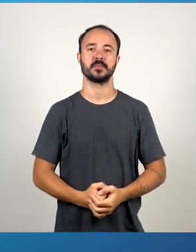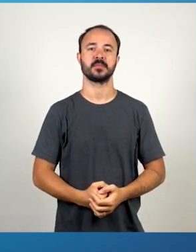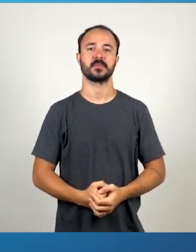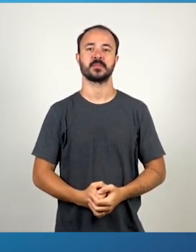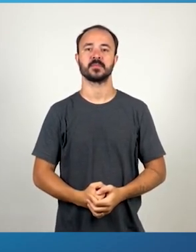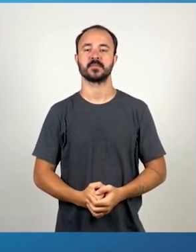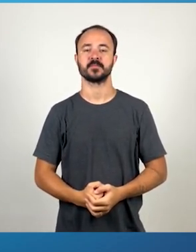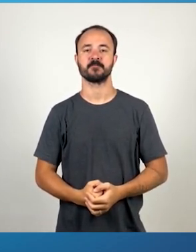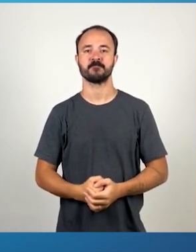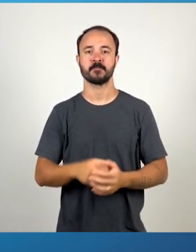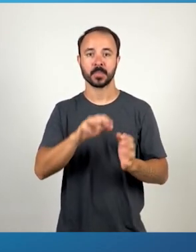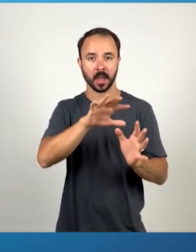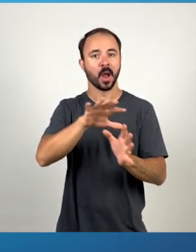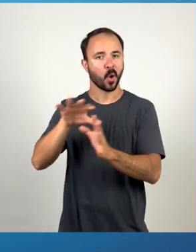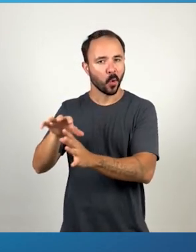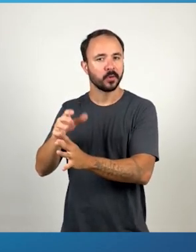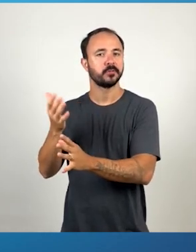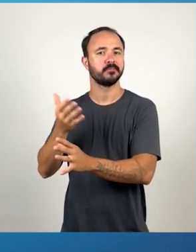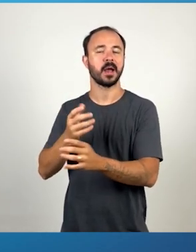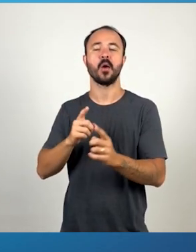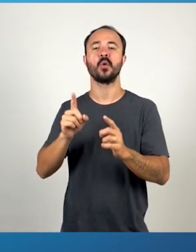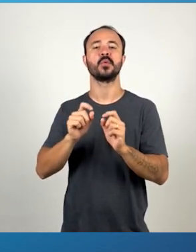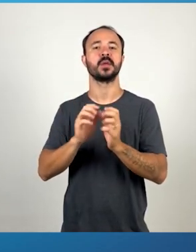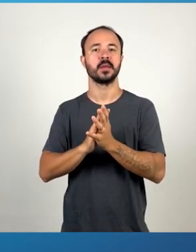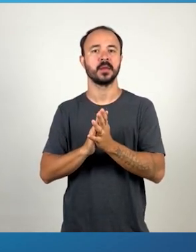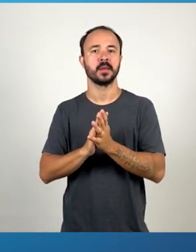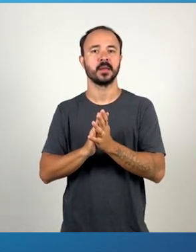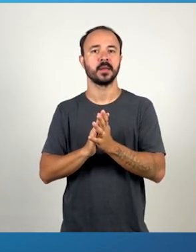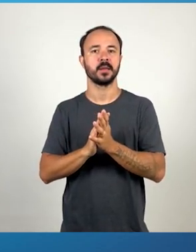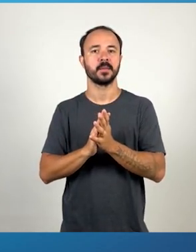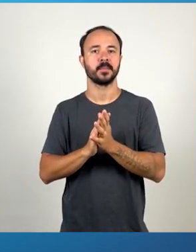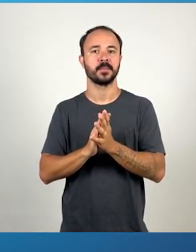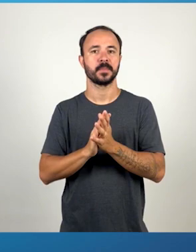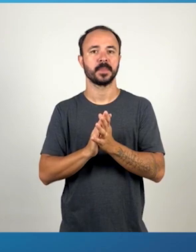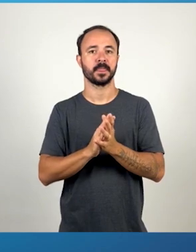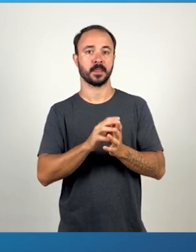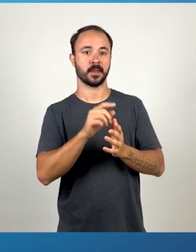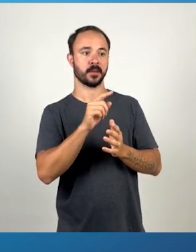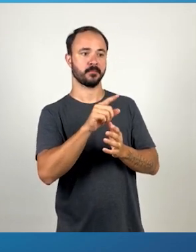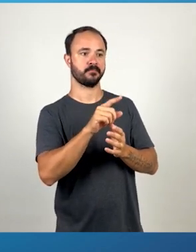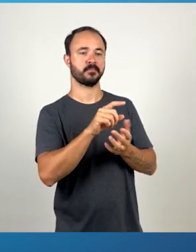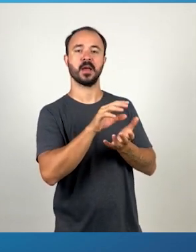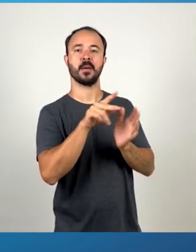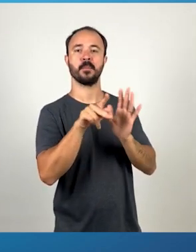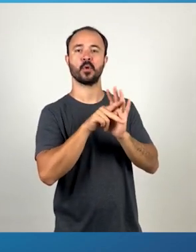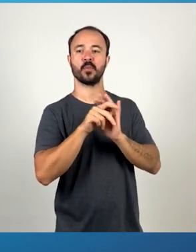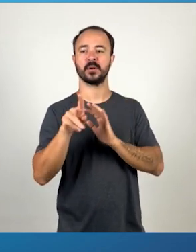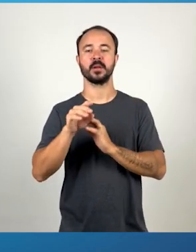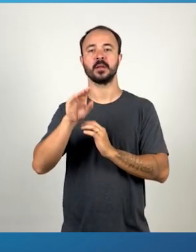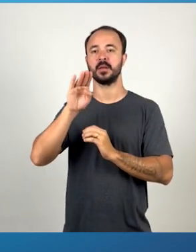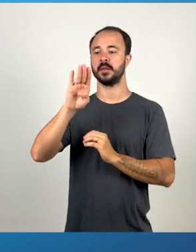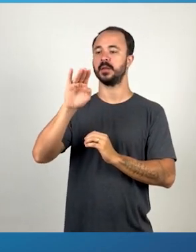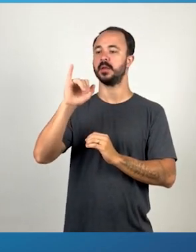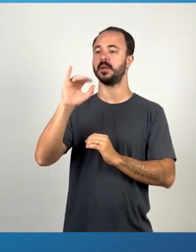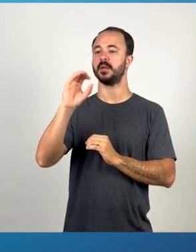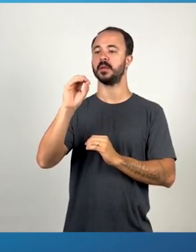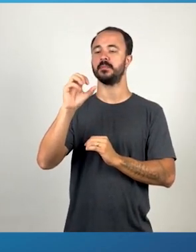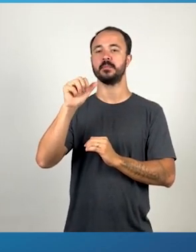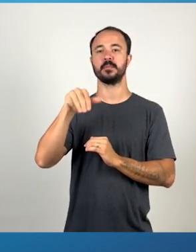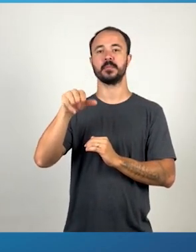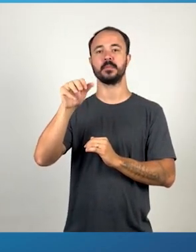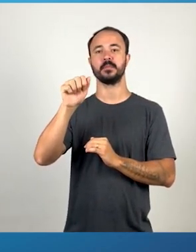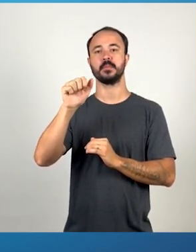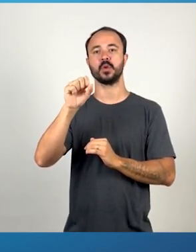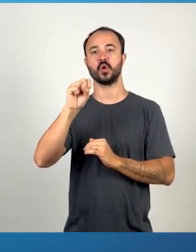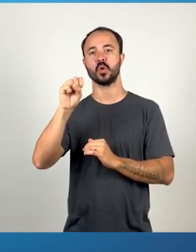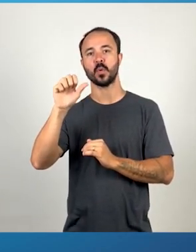O outro tipo de energia que nós vamos abordar aqui agora é a energia proveniente da biomassa, tá? Essa energia, chamada